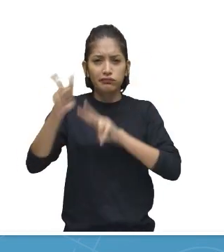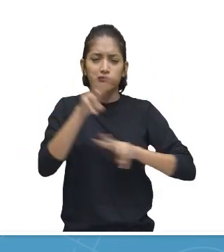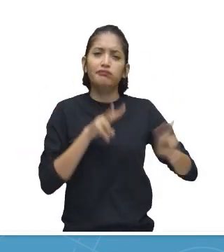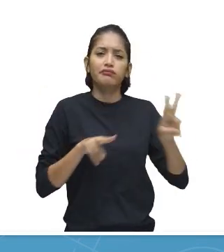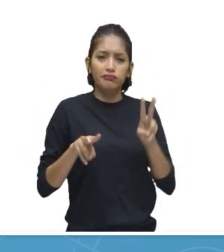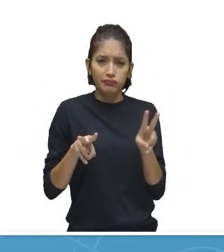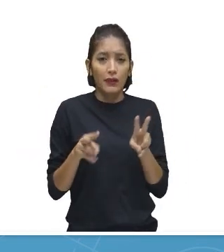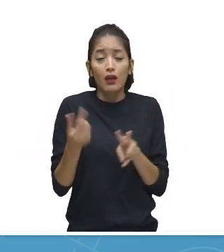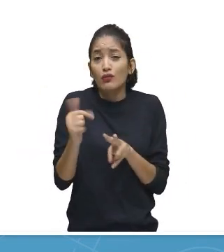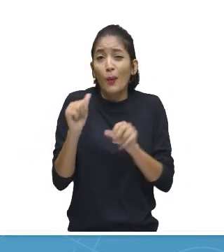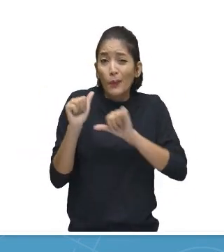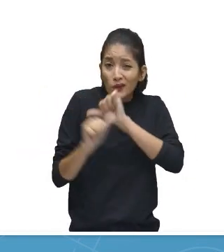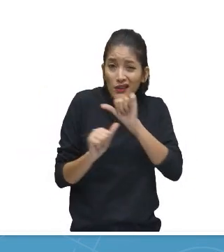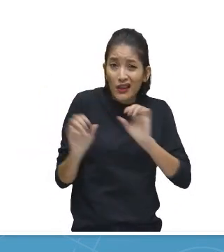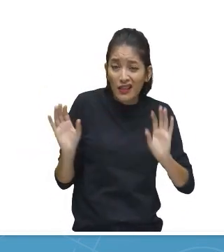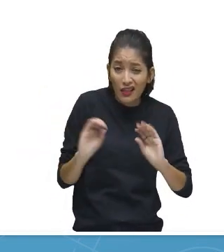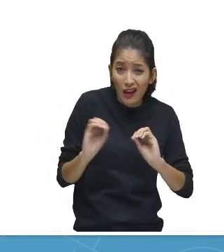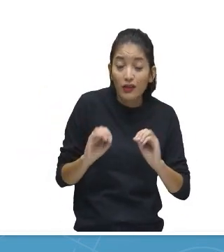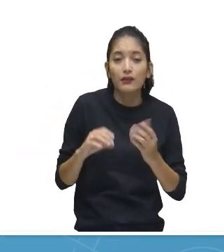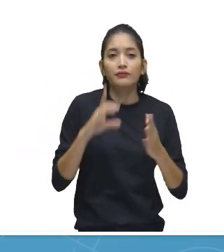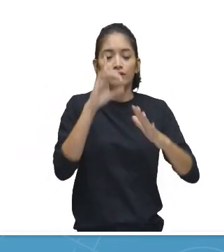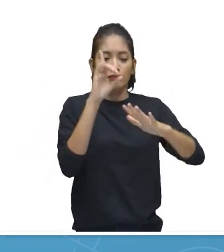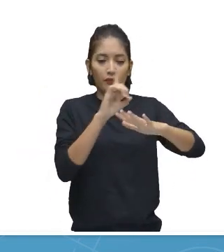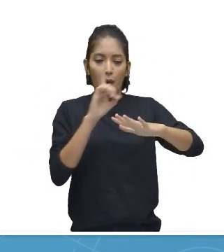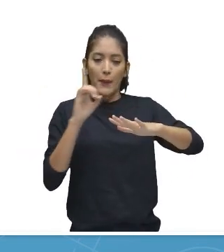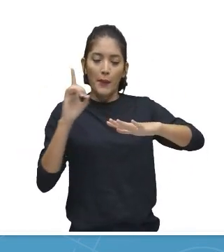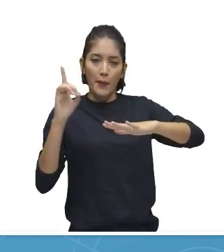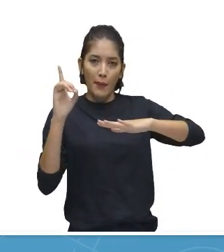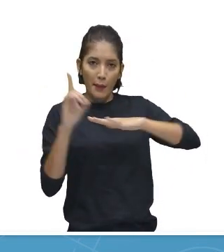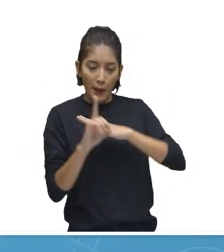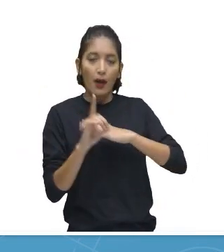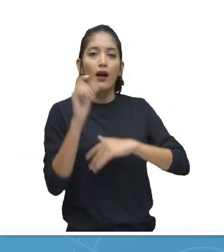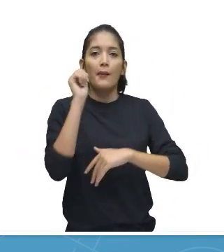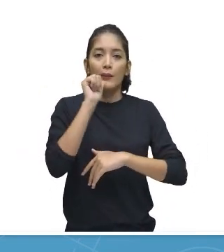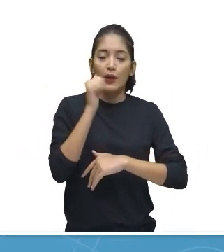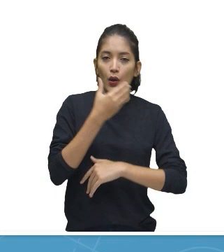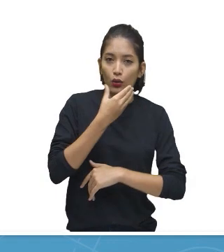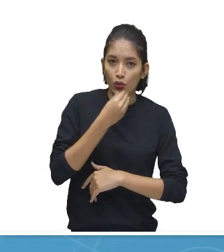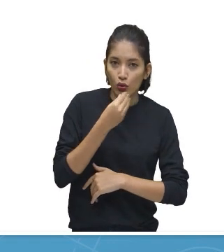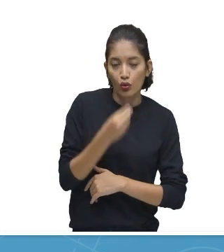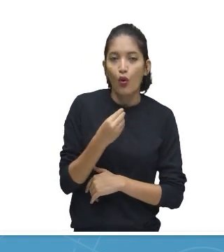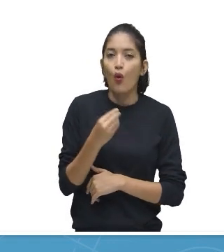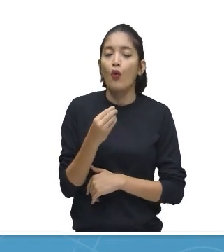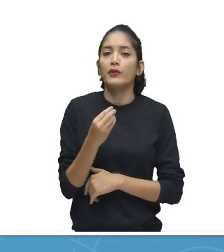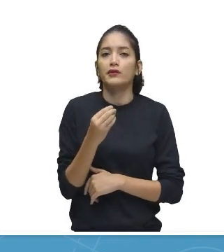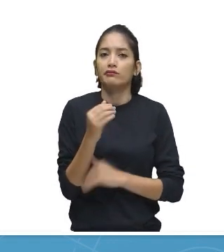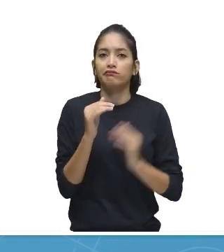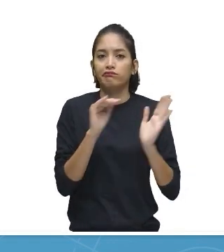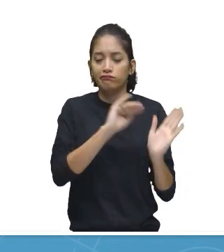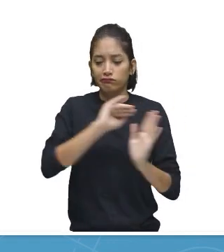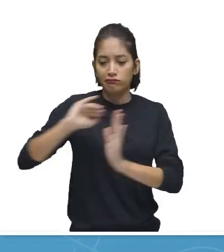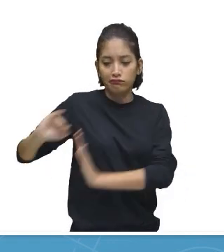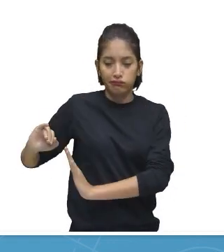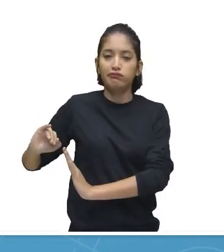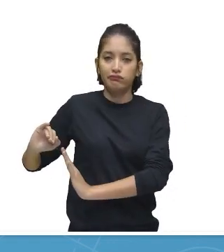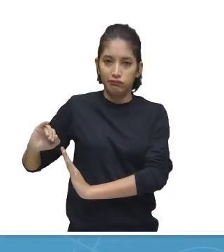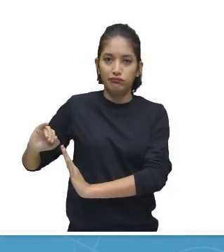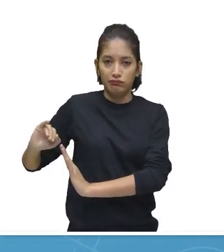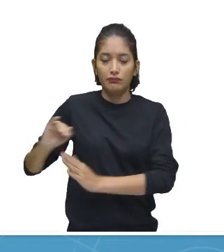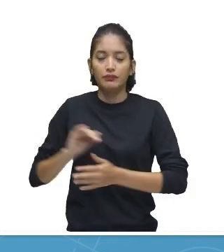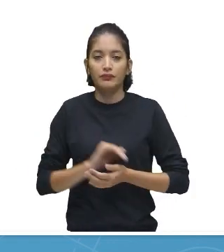alteração. Deuses, deusas e heróis da antiguidade estavam fora. A gente pode seguir até pelo nome,